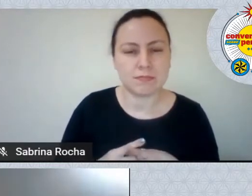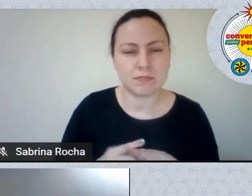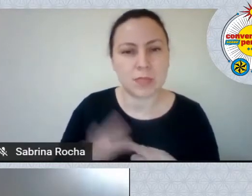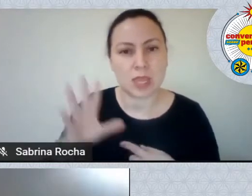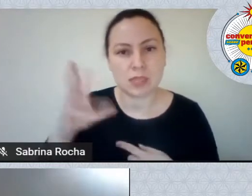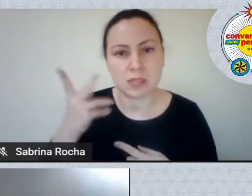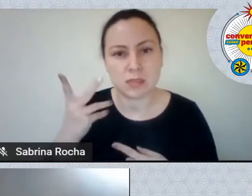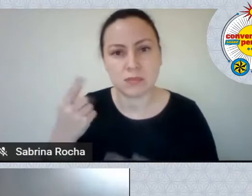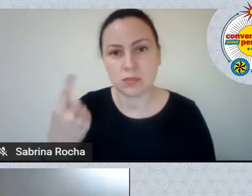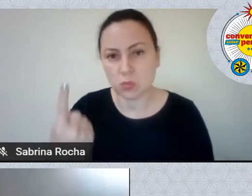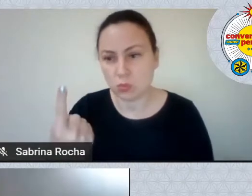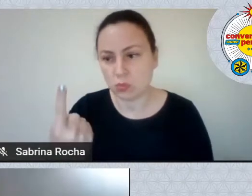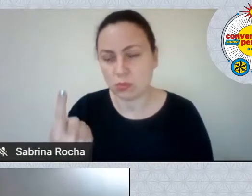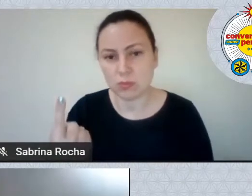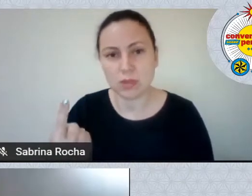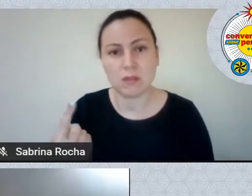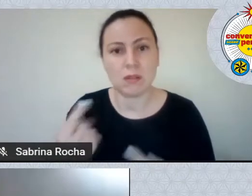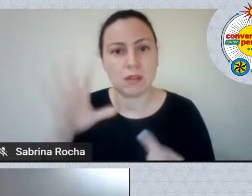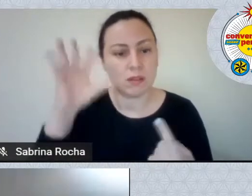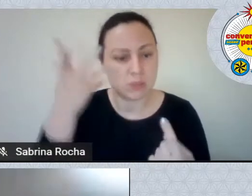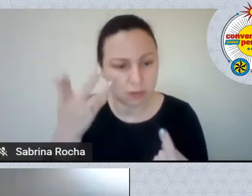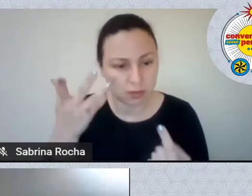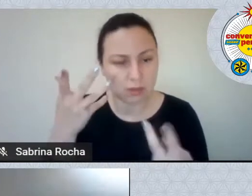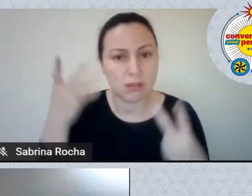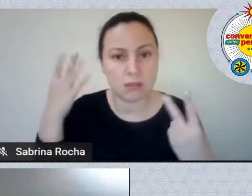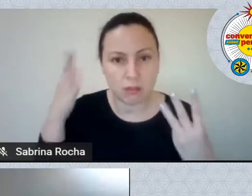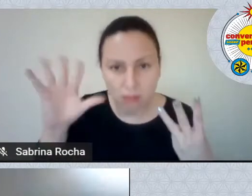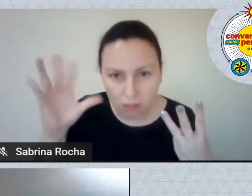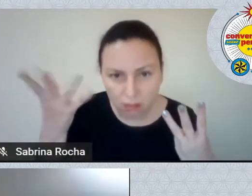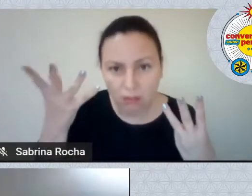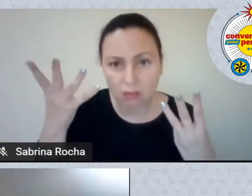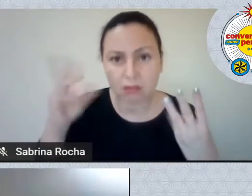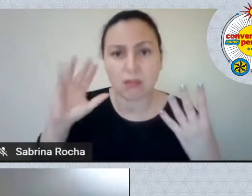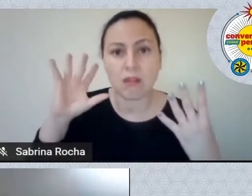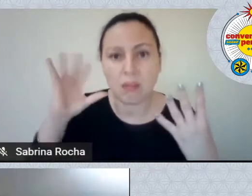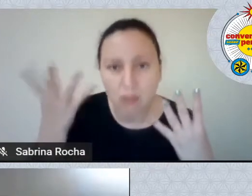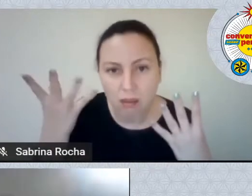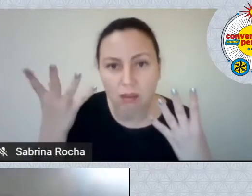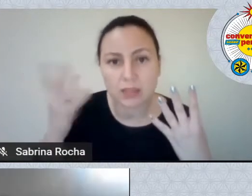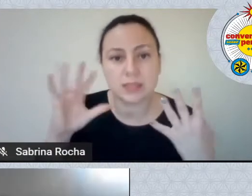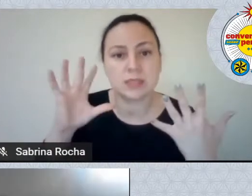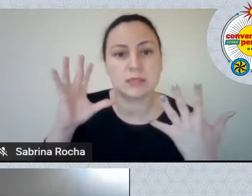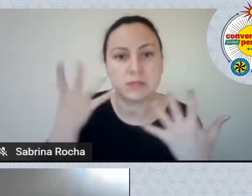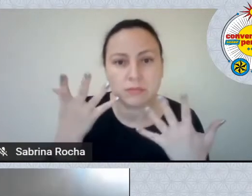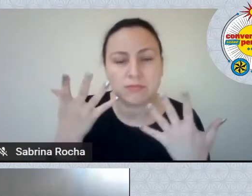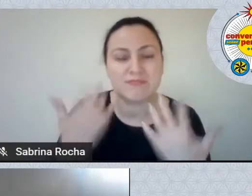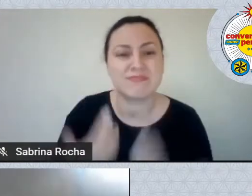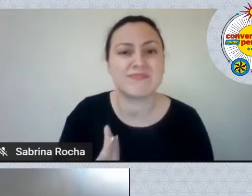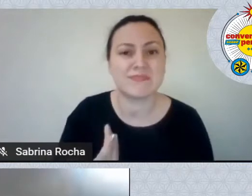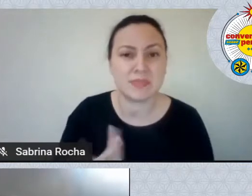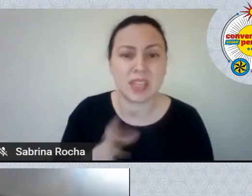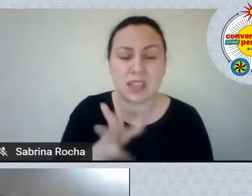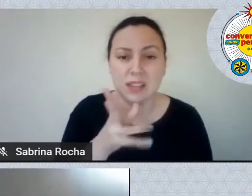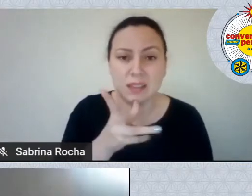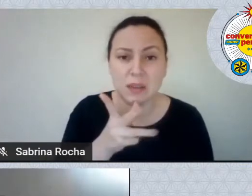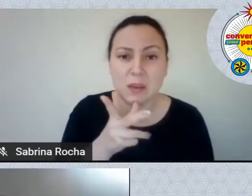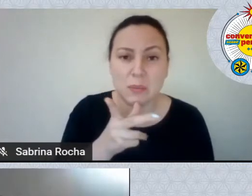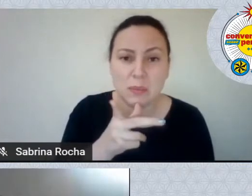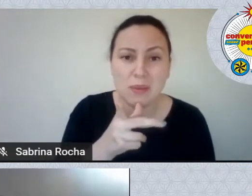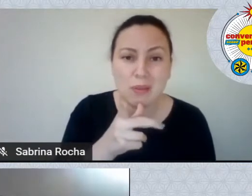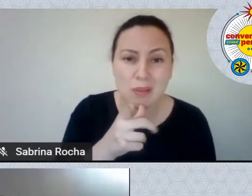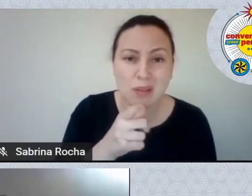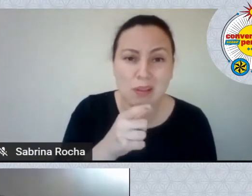2, decide 3, decide 4. E isso, vamos dizer assim, demora um tempo até se